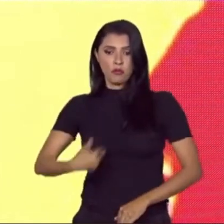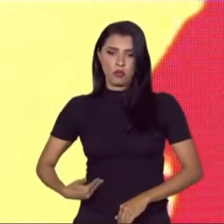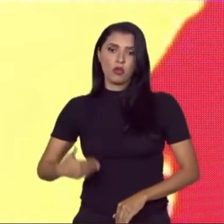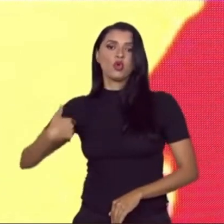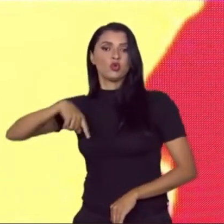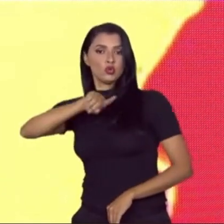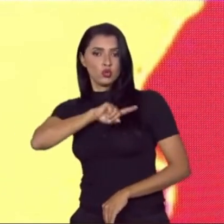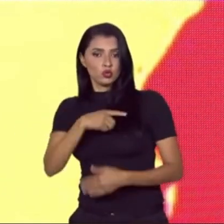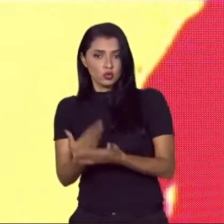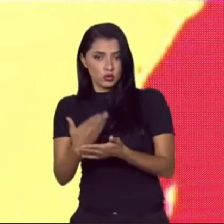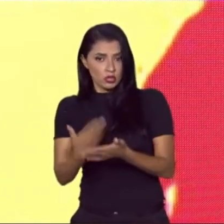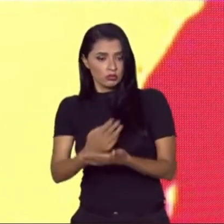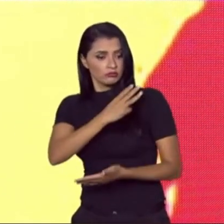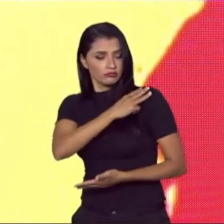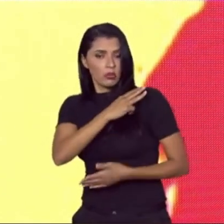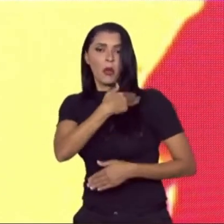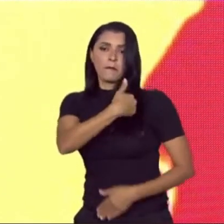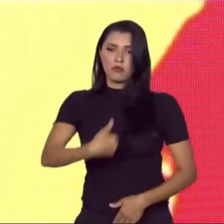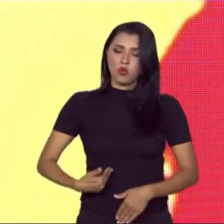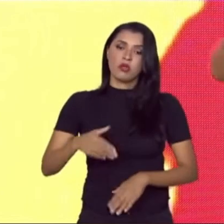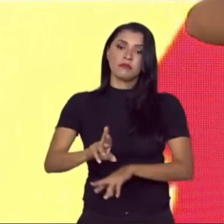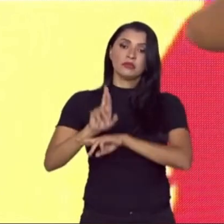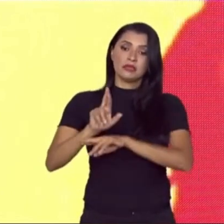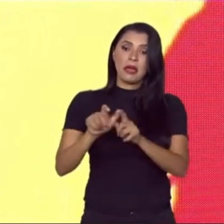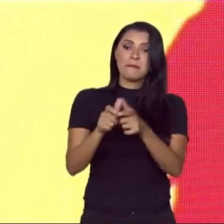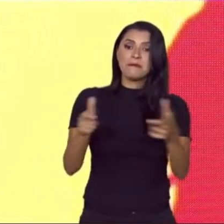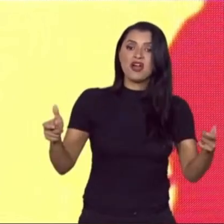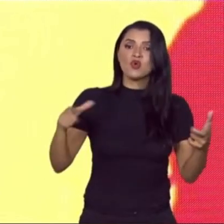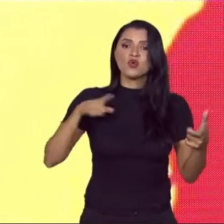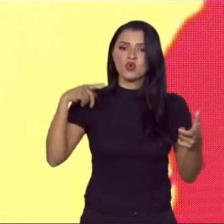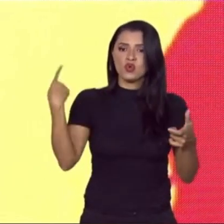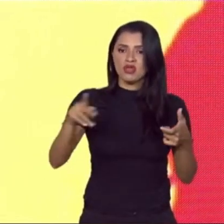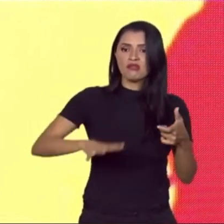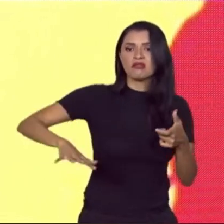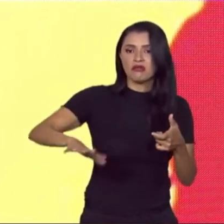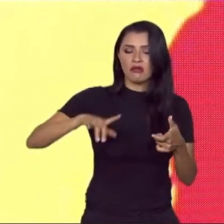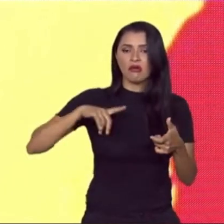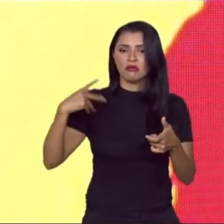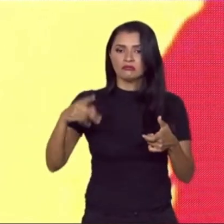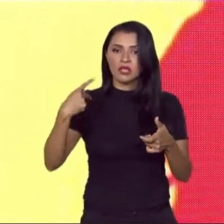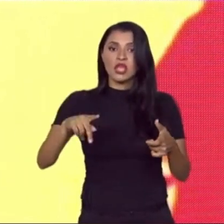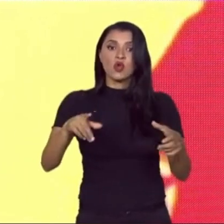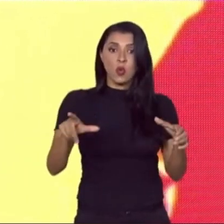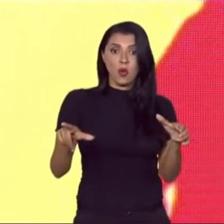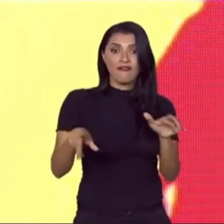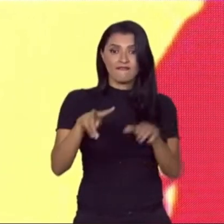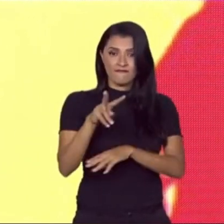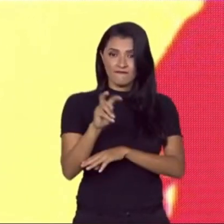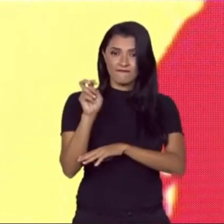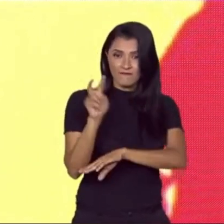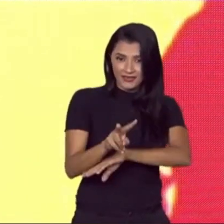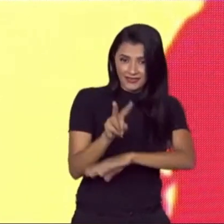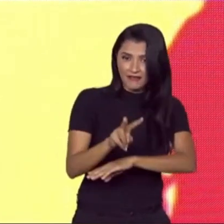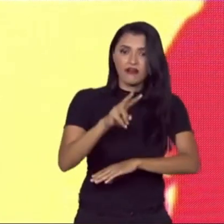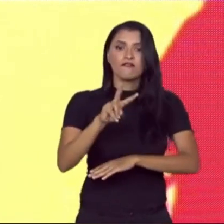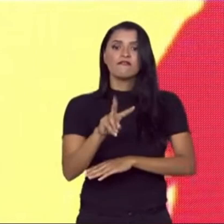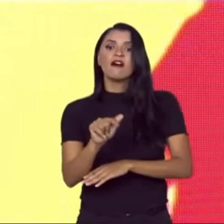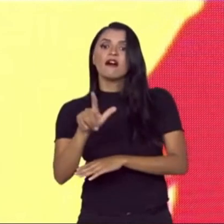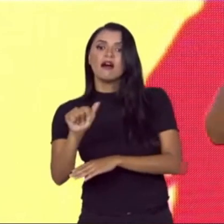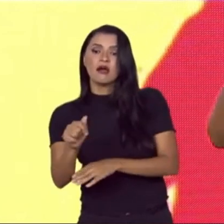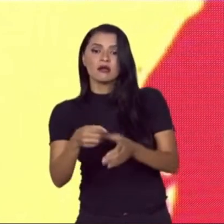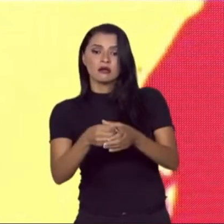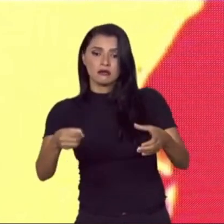público, que representa a maioria dos estudantes nesse segmento e que, com a reserva de vagas, participam de forma